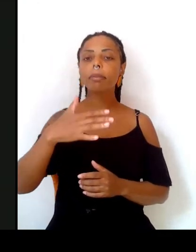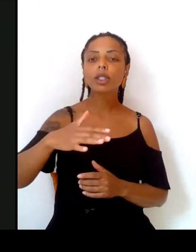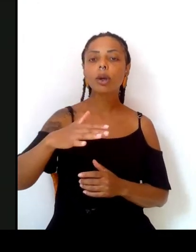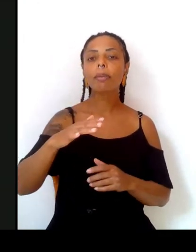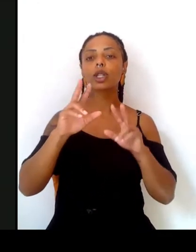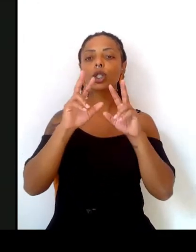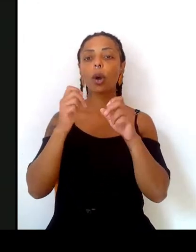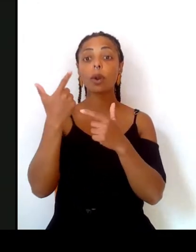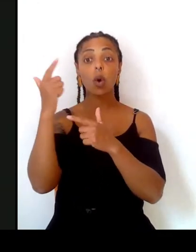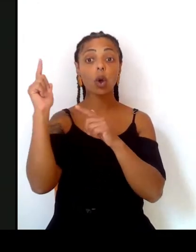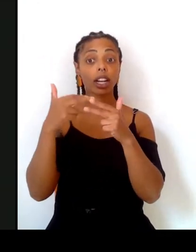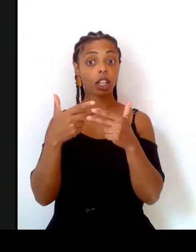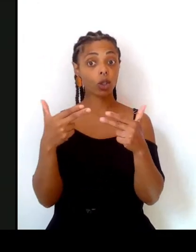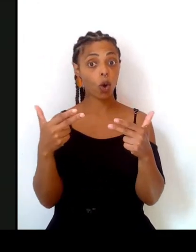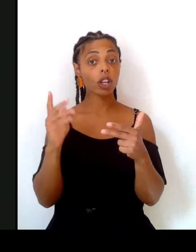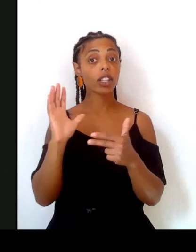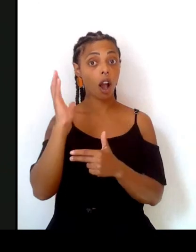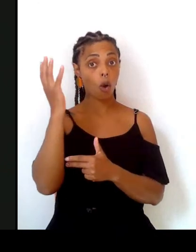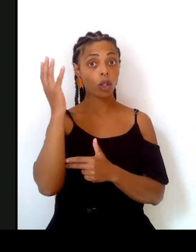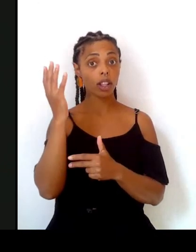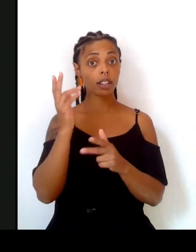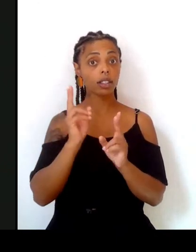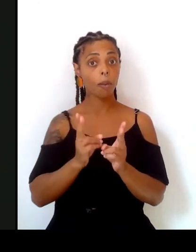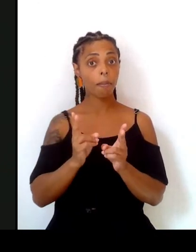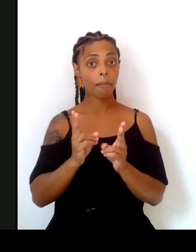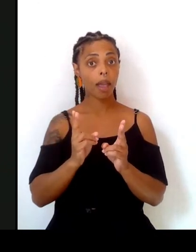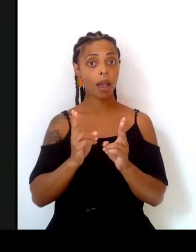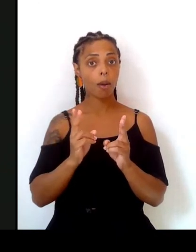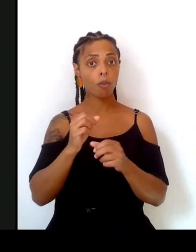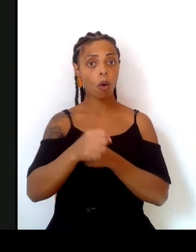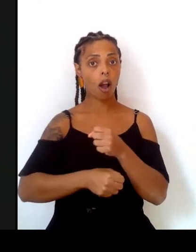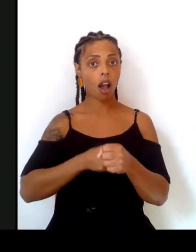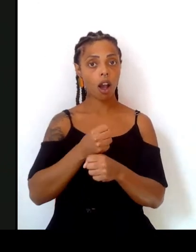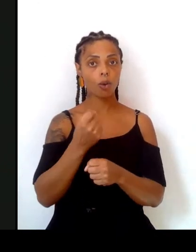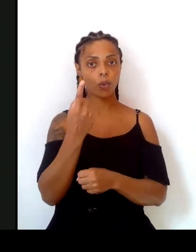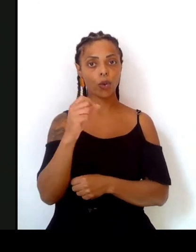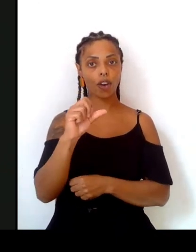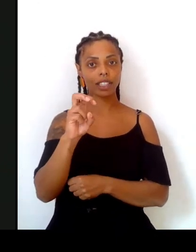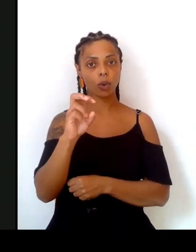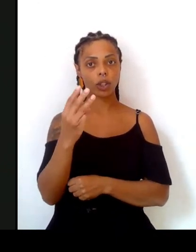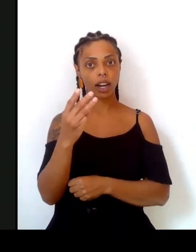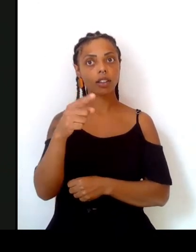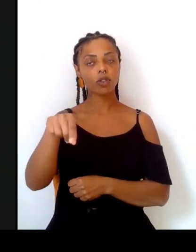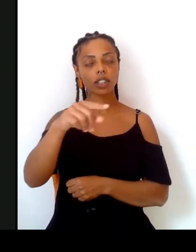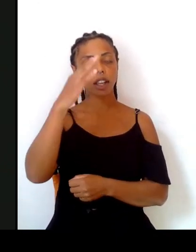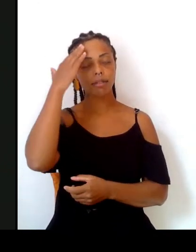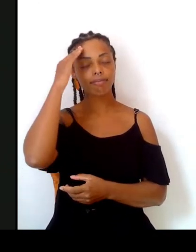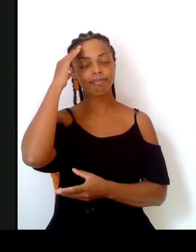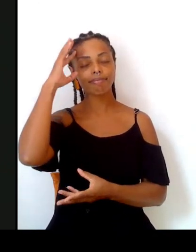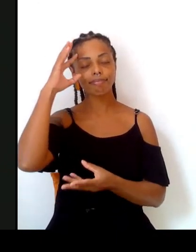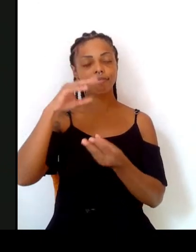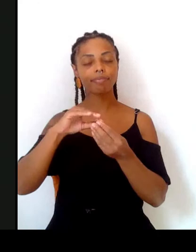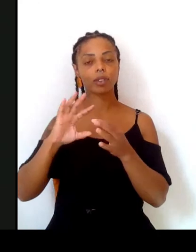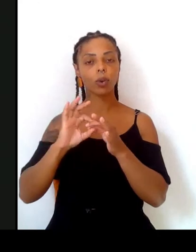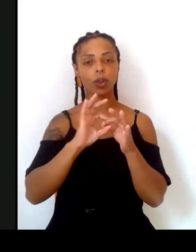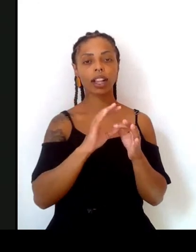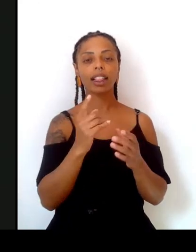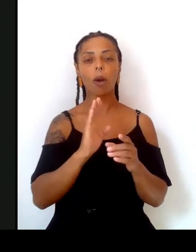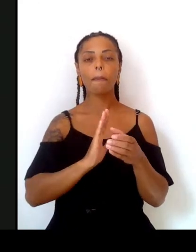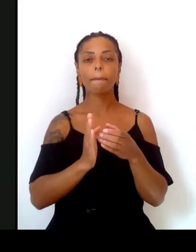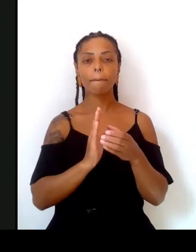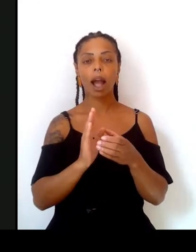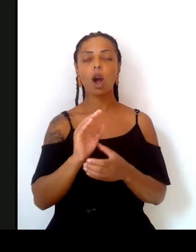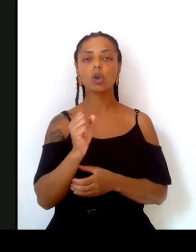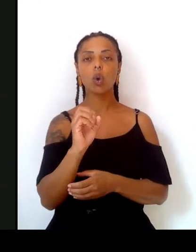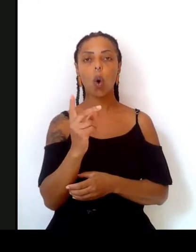aconteceram nos anos de 1953 para dar um contexto para vocês então o bairro do Soho em 1953 o